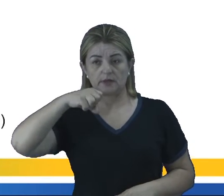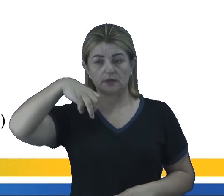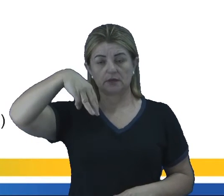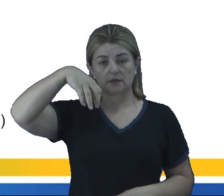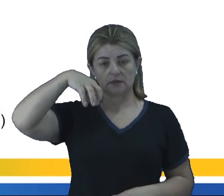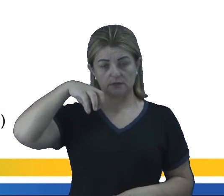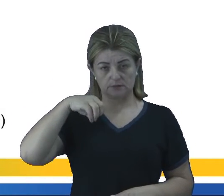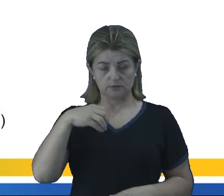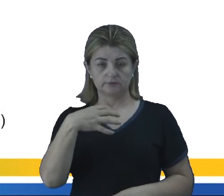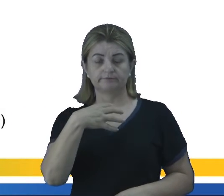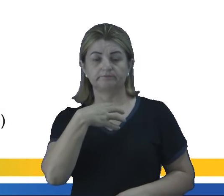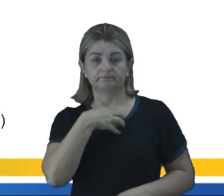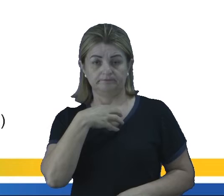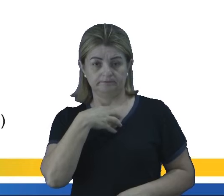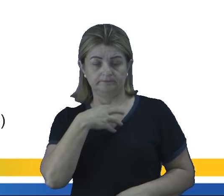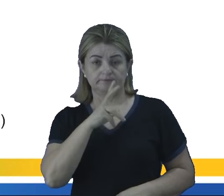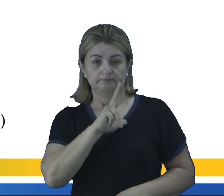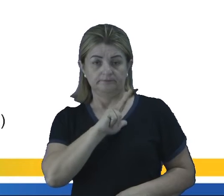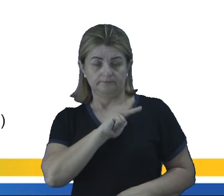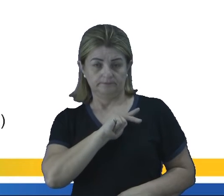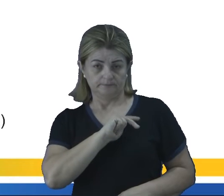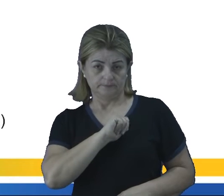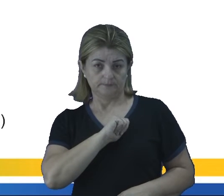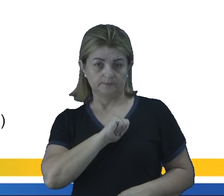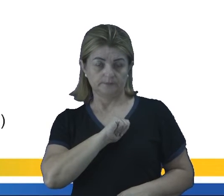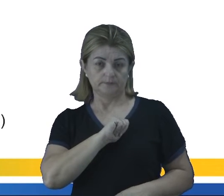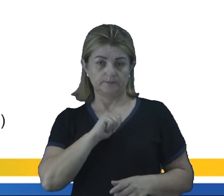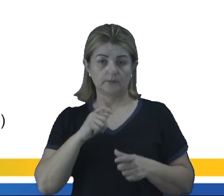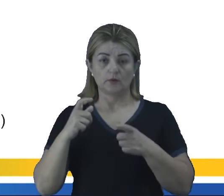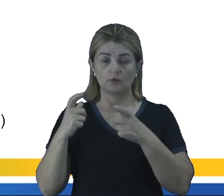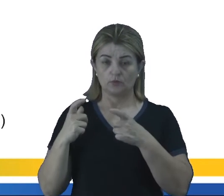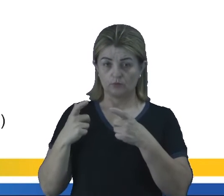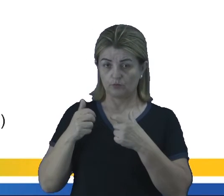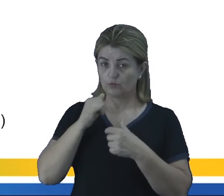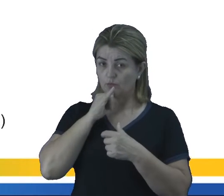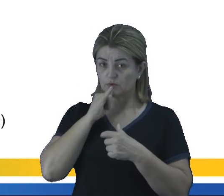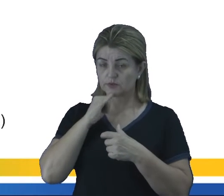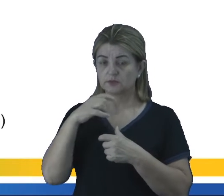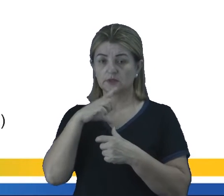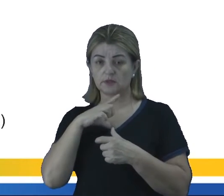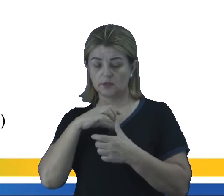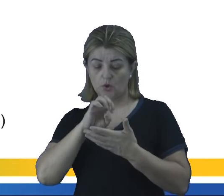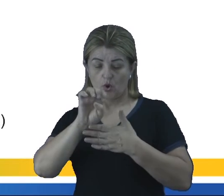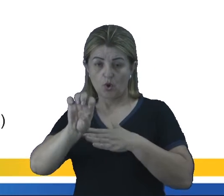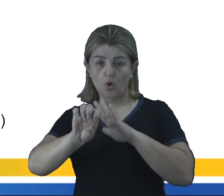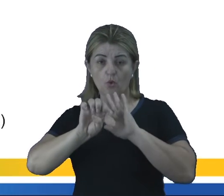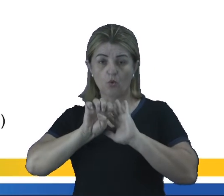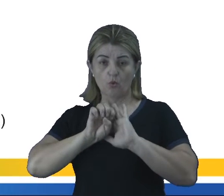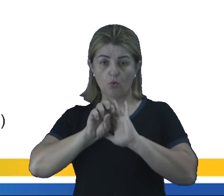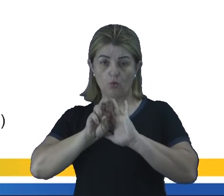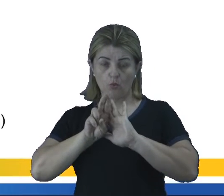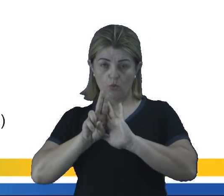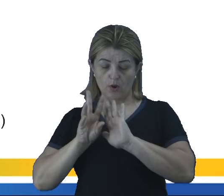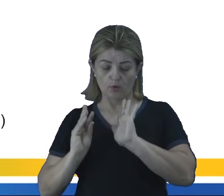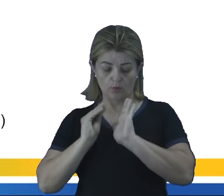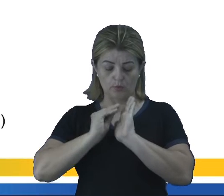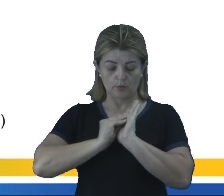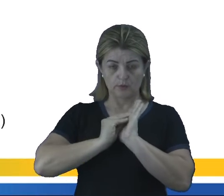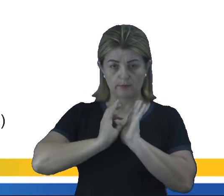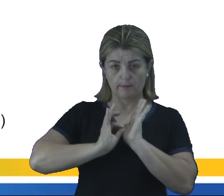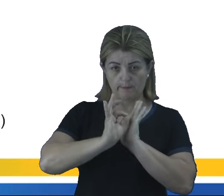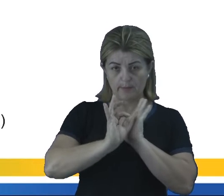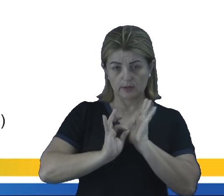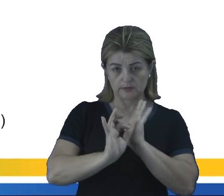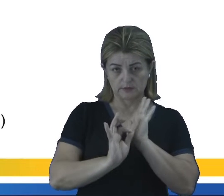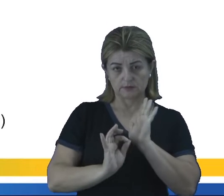nos desligamos de Portugal. E uma questão surge: quem somos nós sem Portugal? Qual é a